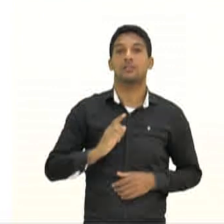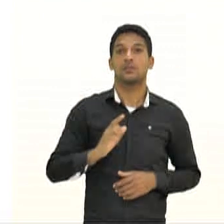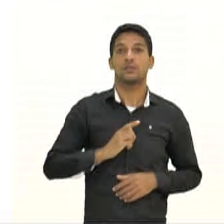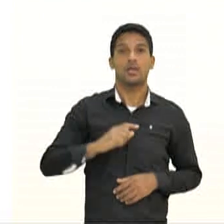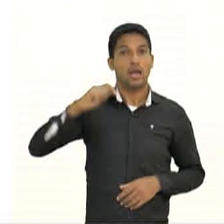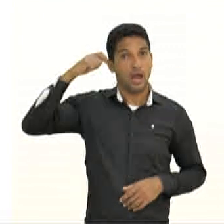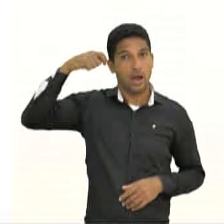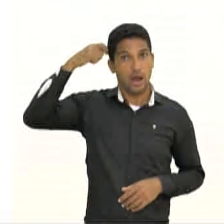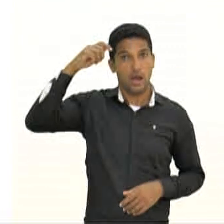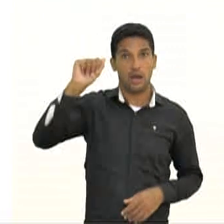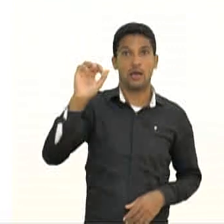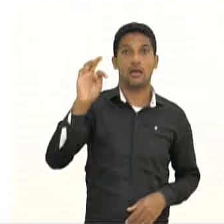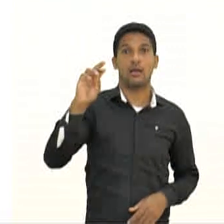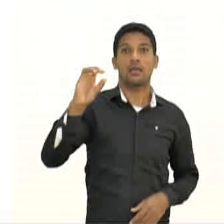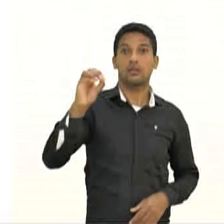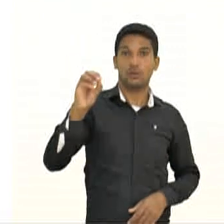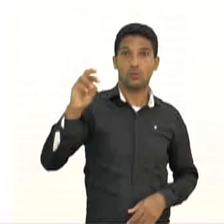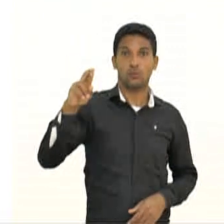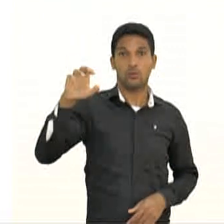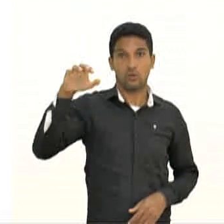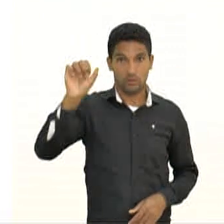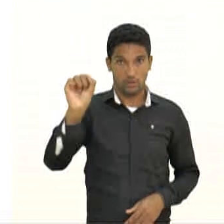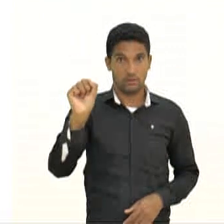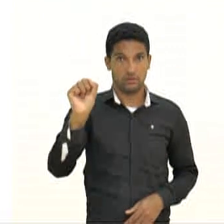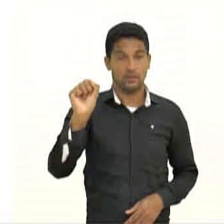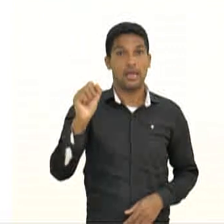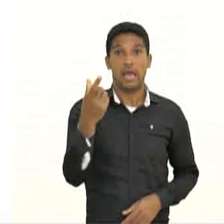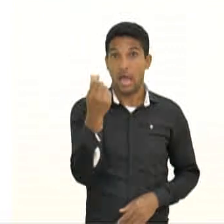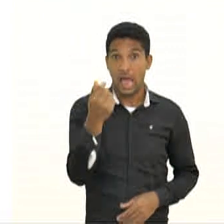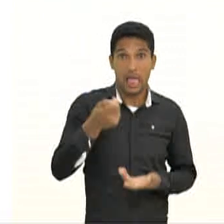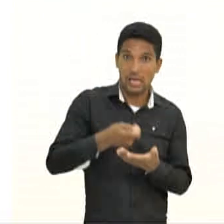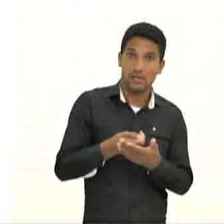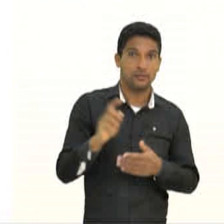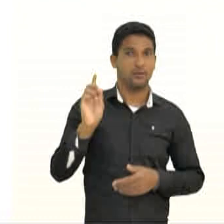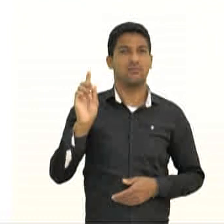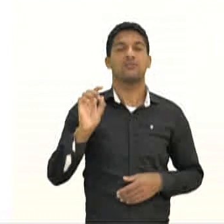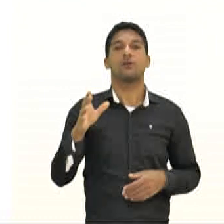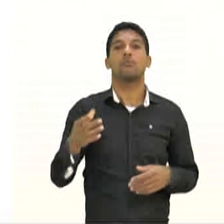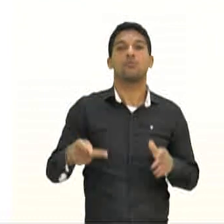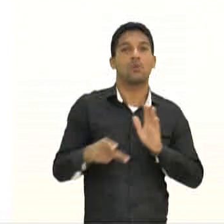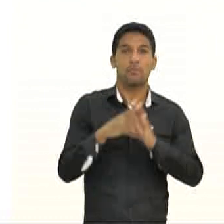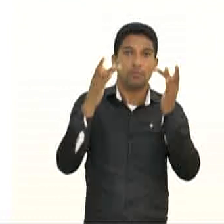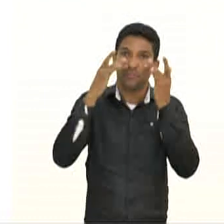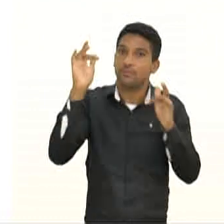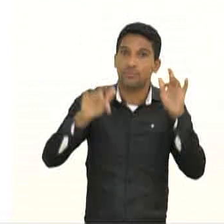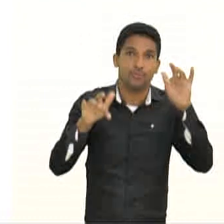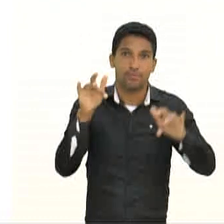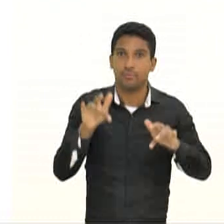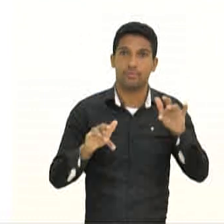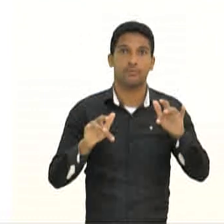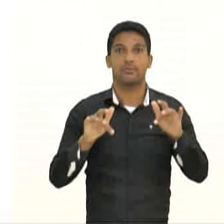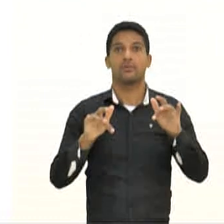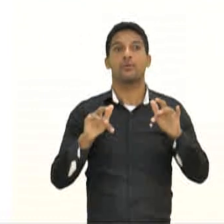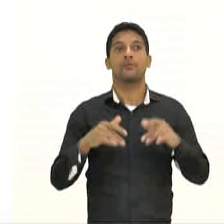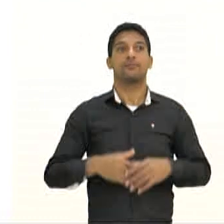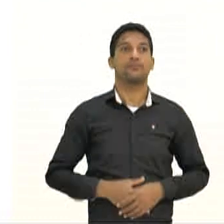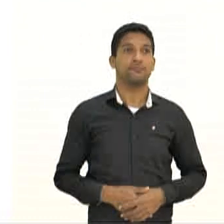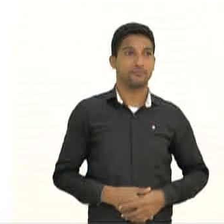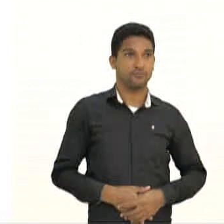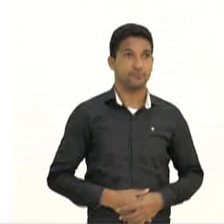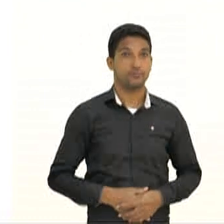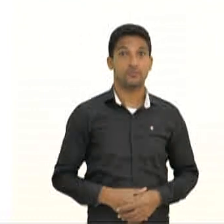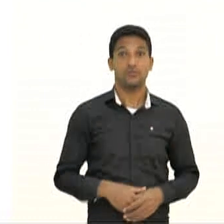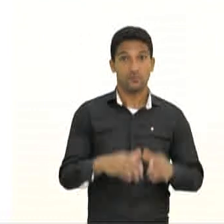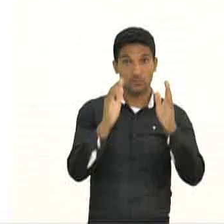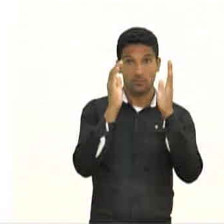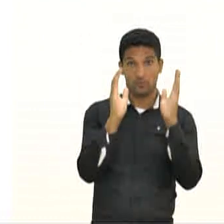recebendo nada em troca, apenas a questão de estar realizando aquela atividade. Já a partir de 1500, então, surge atores, podemos